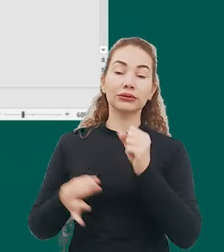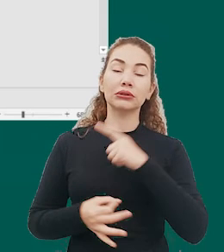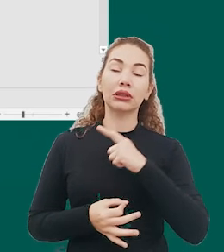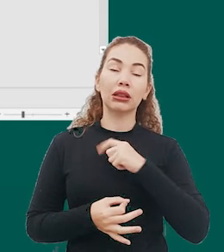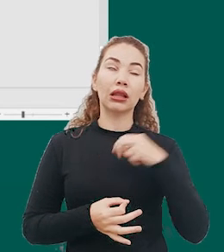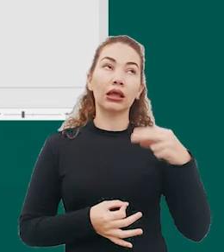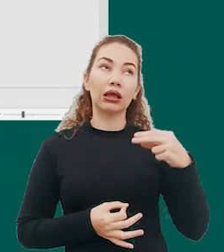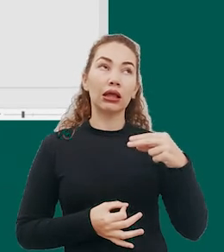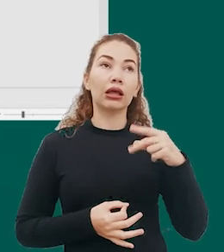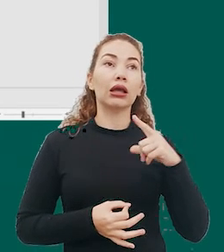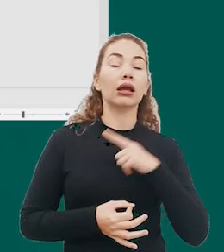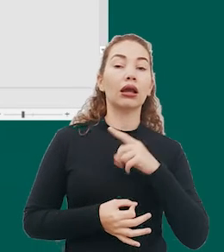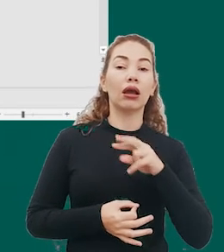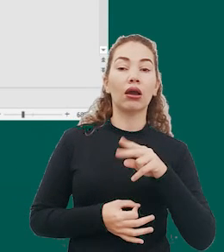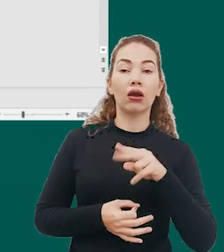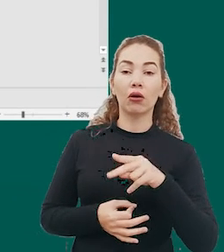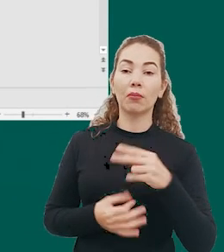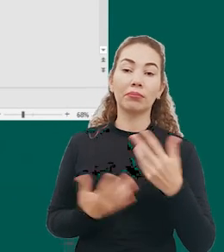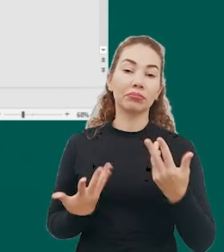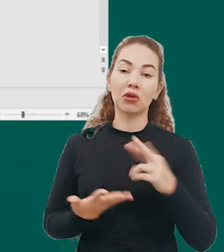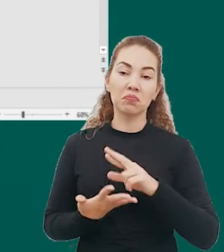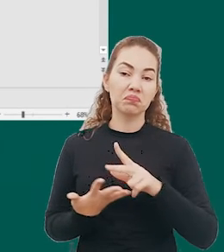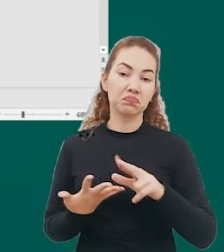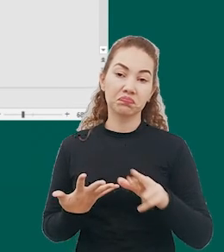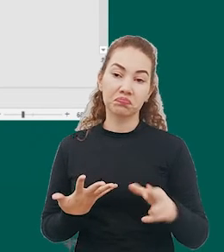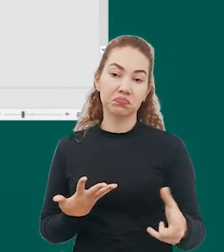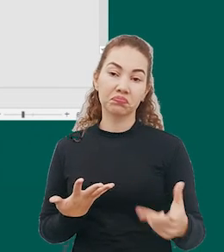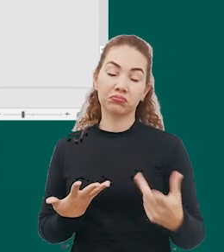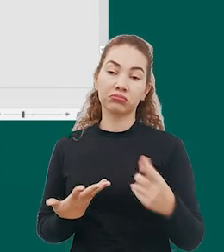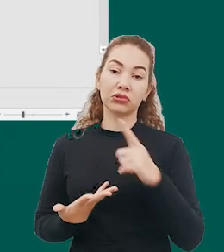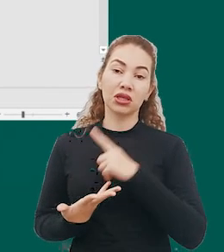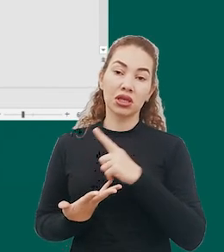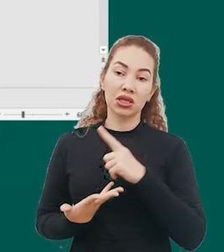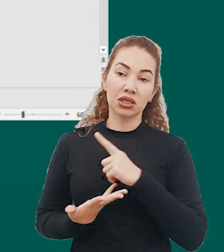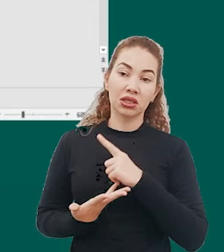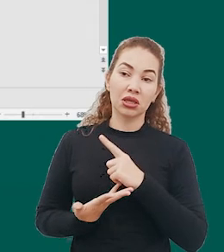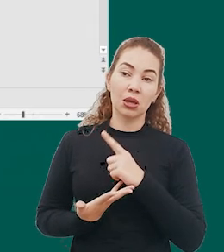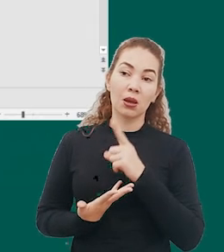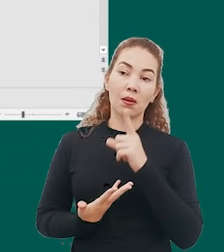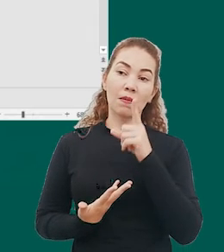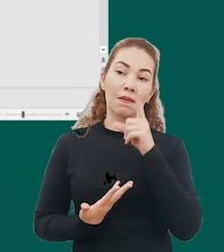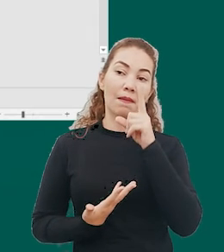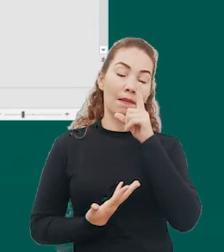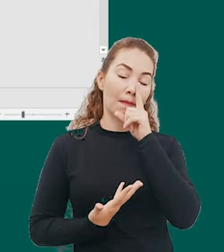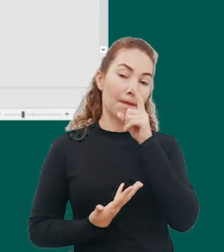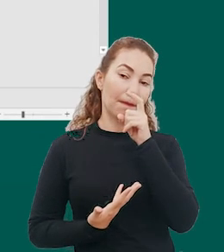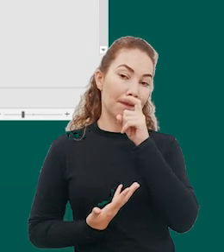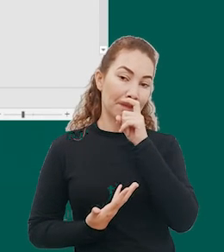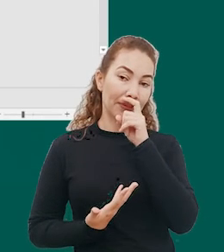bisnetos, netos, enfim, sem arrimo dos pais, né?